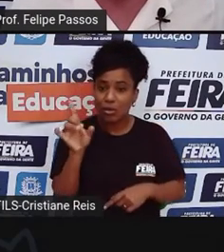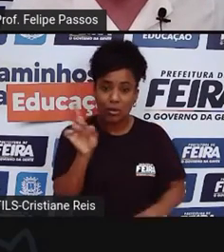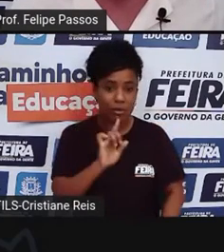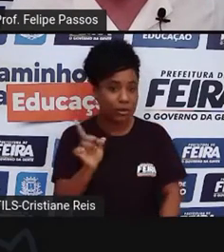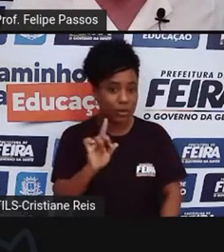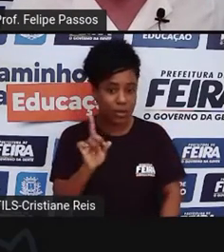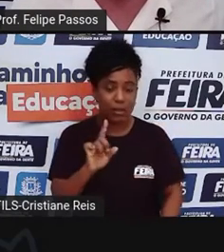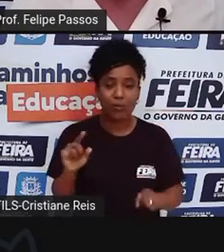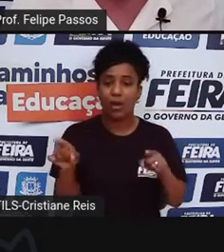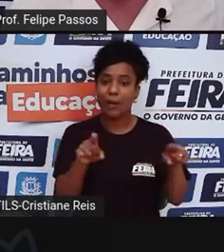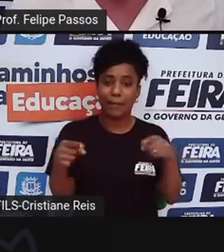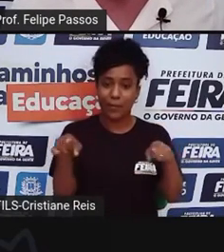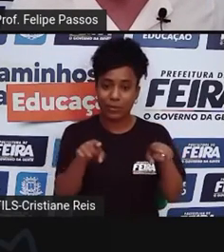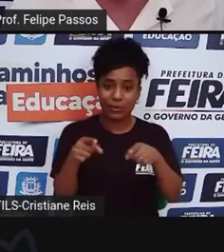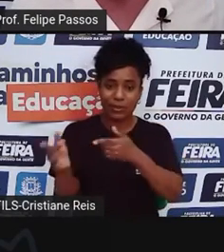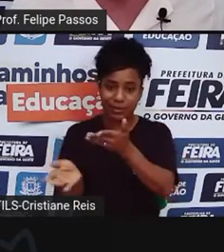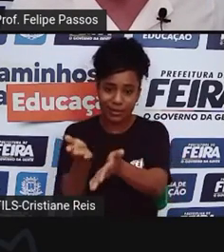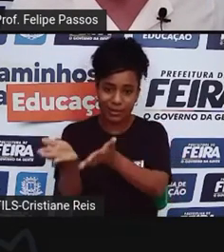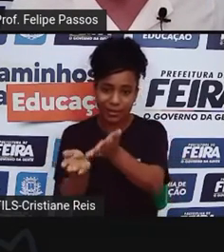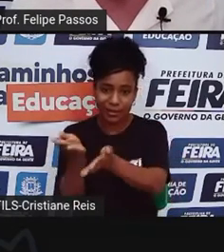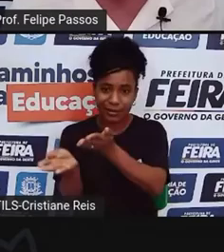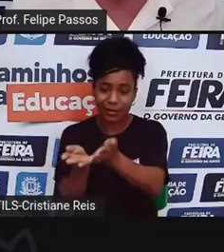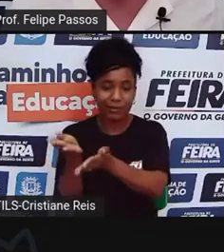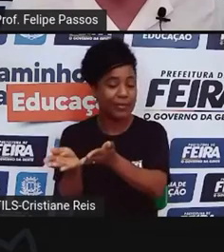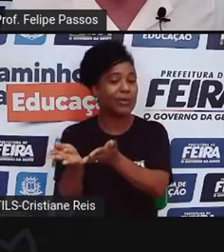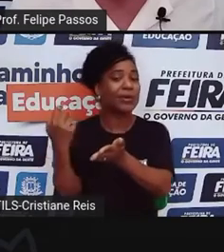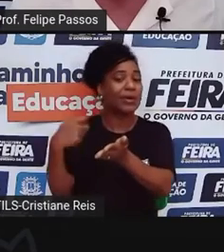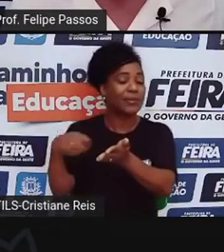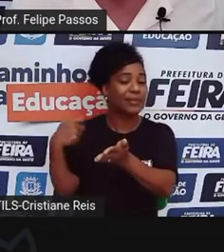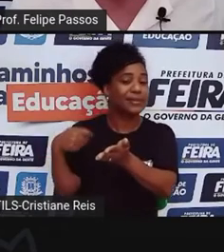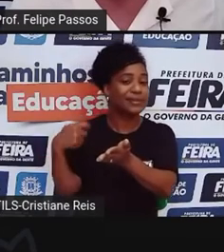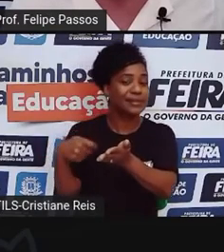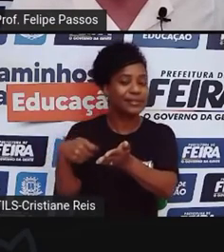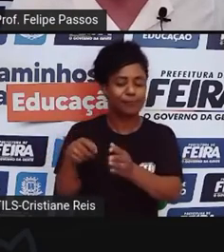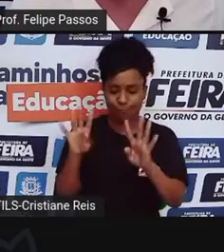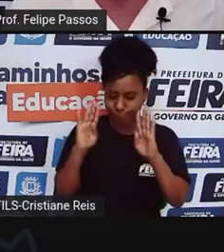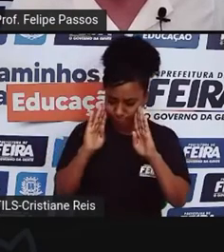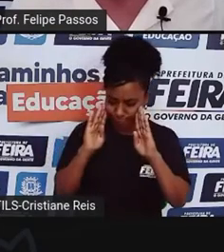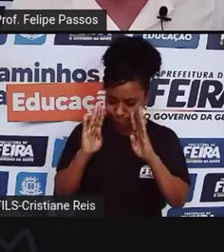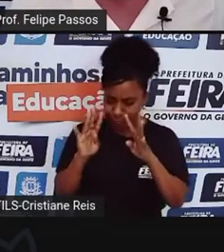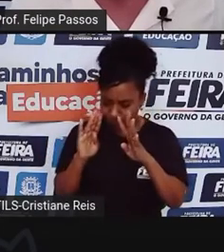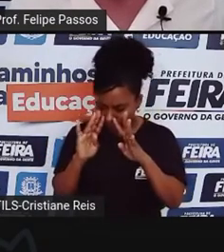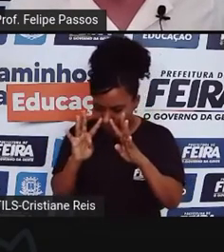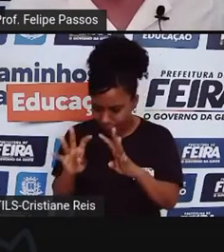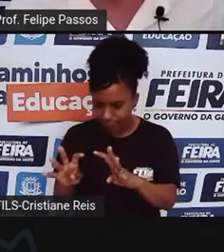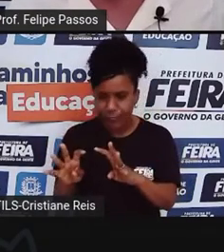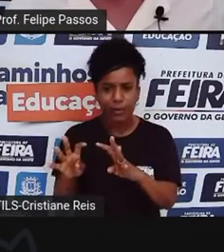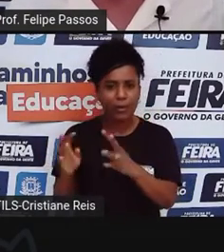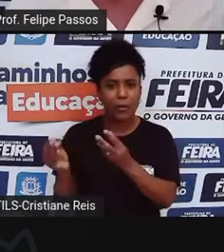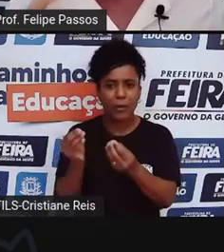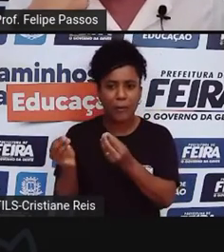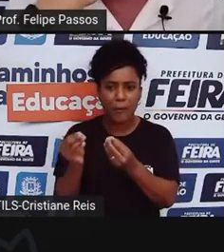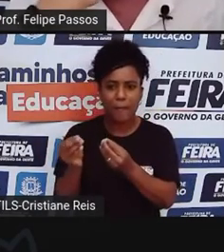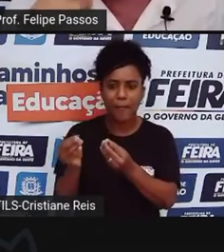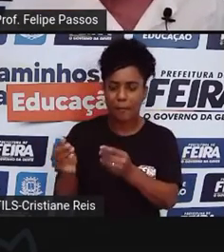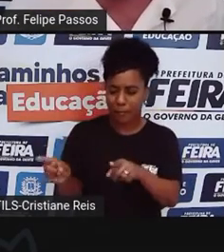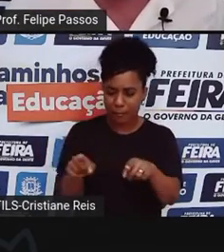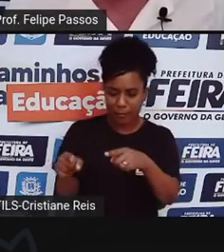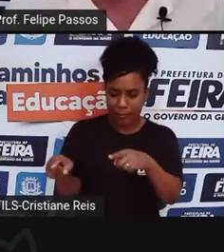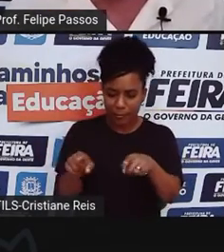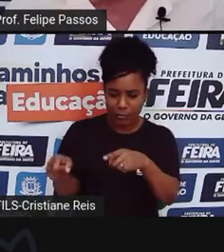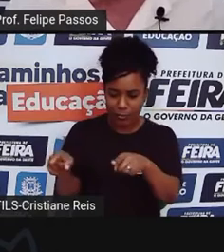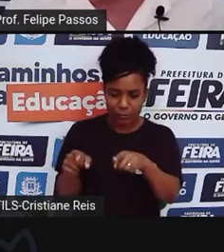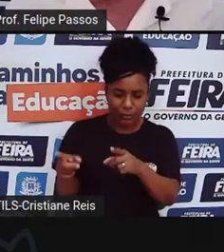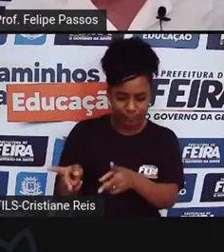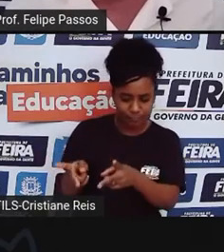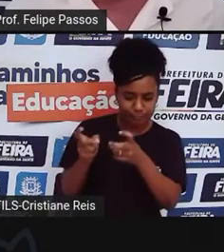o musicoterapeuta, ele tenta enxergar e entender como ela vai influenciar, quais influências você precisa